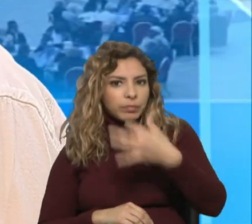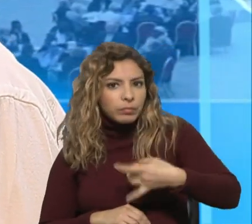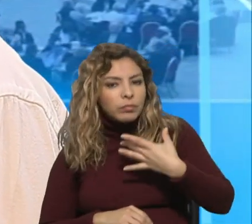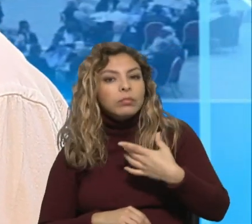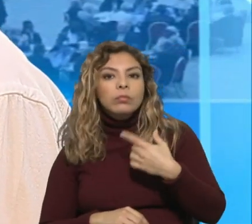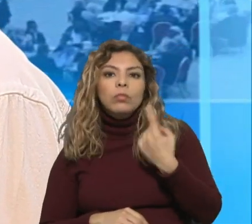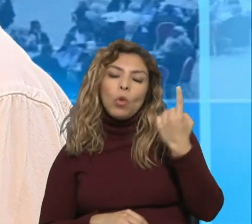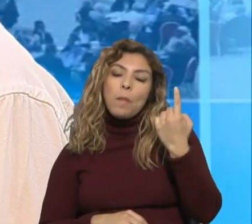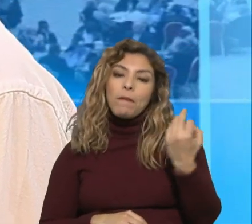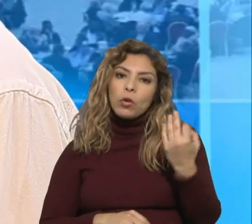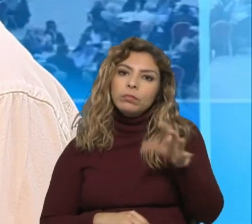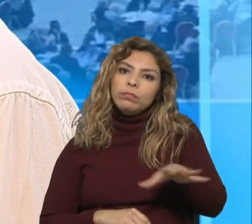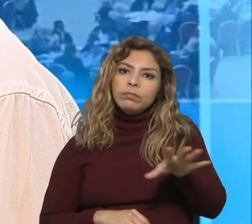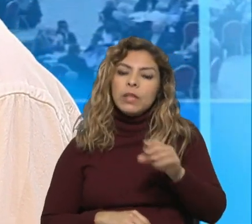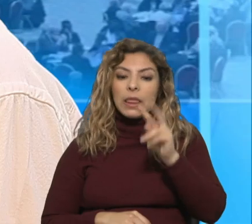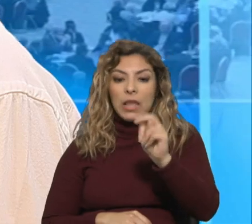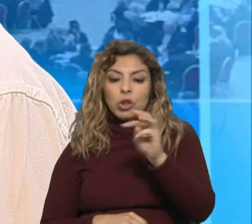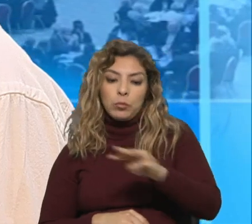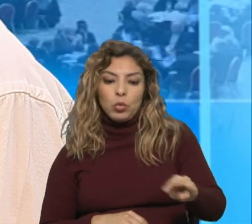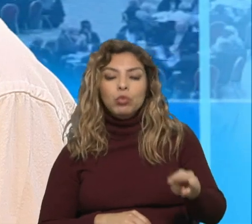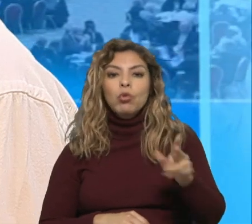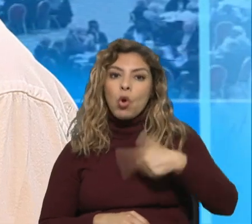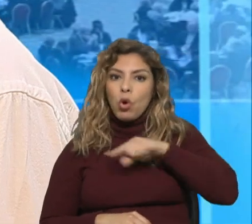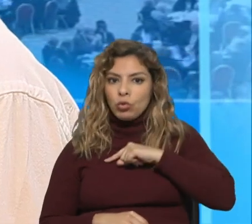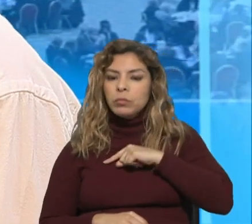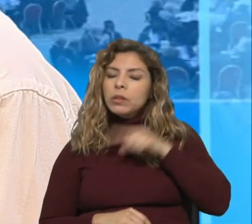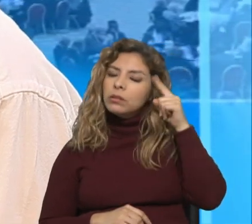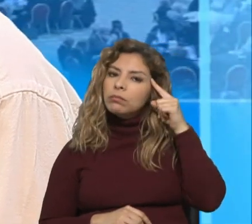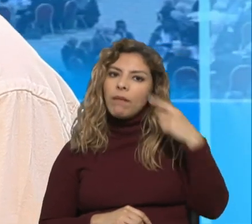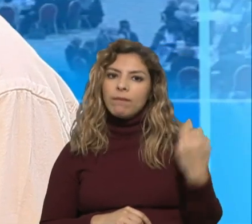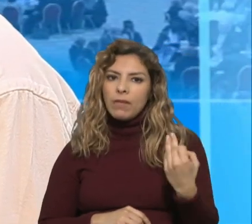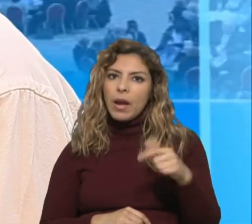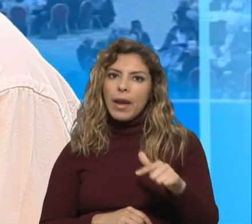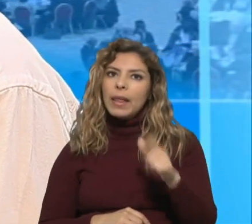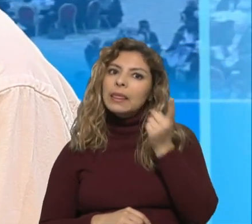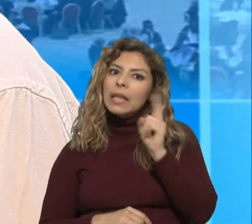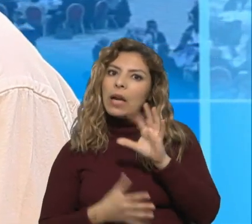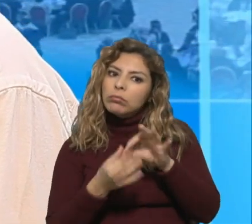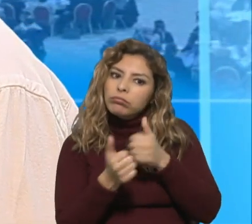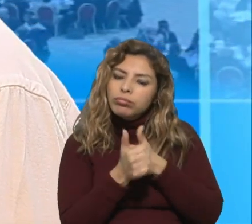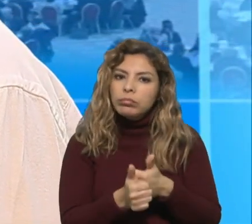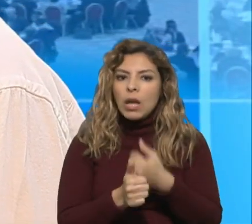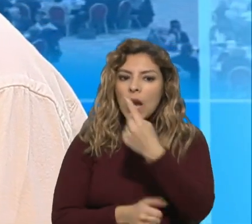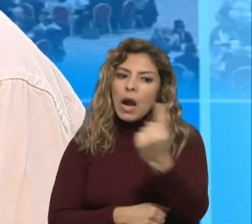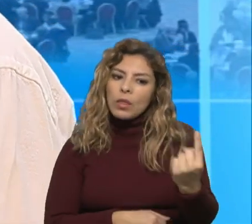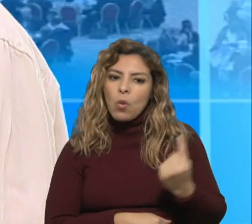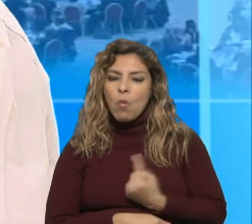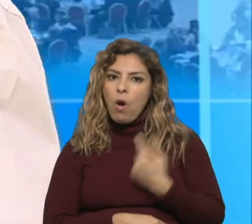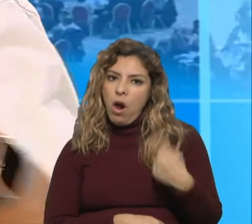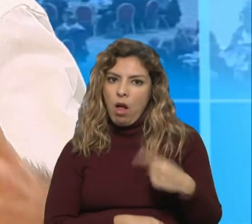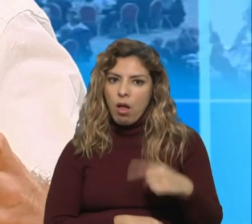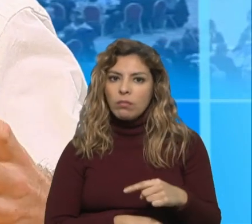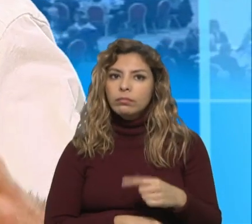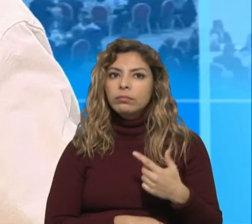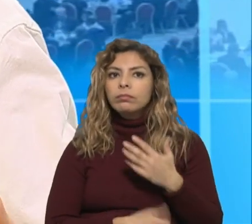uma das coisas que eu acho que o 3 milhões de nós tem sido testemunho é que é exatamente testemunho disto. É um dia montado com o bocadinho de cada um. E que acaba por